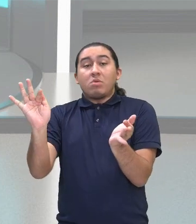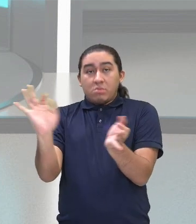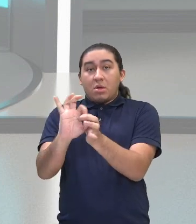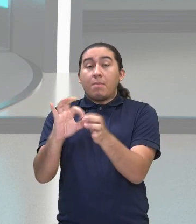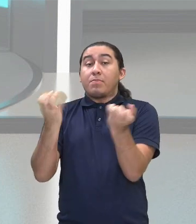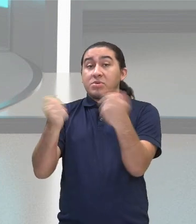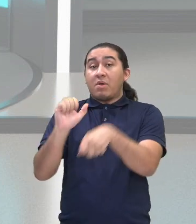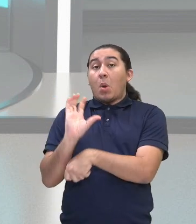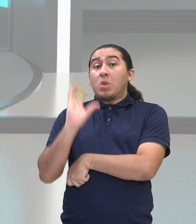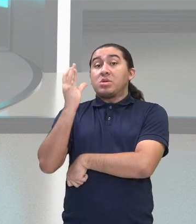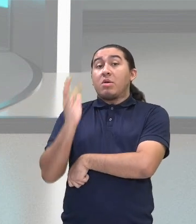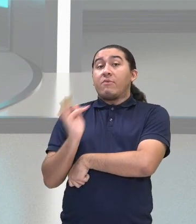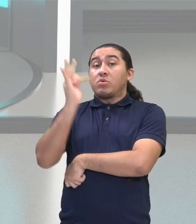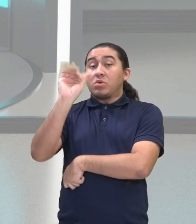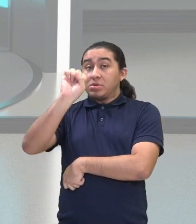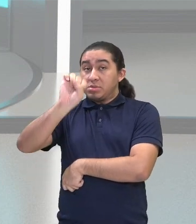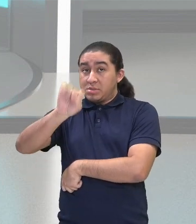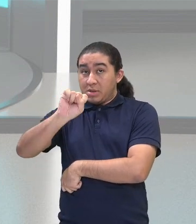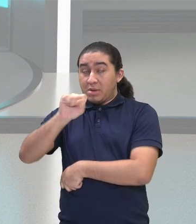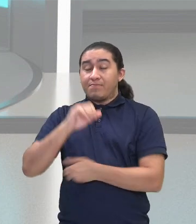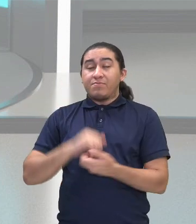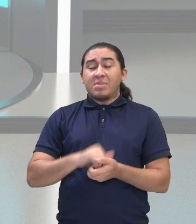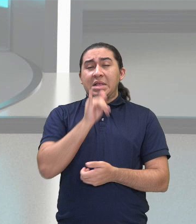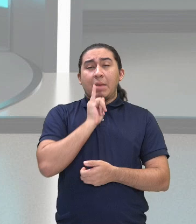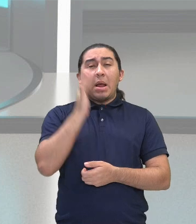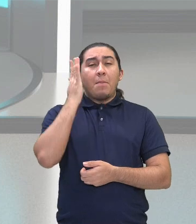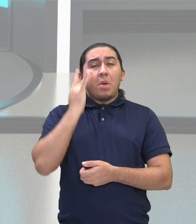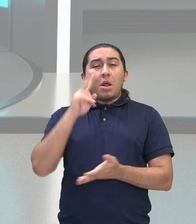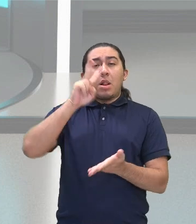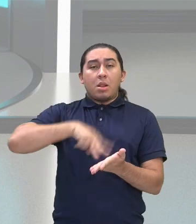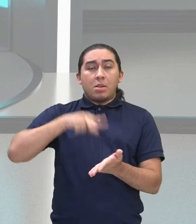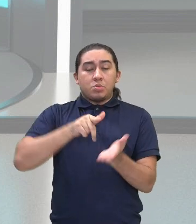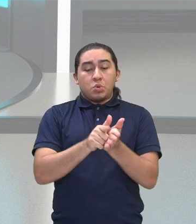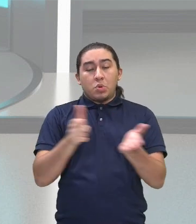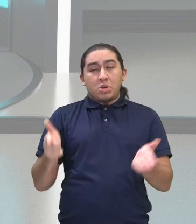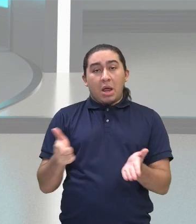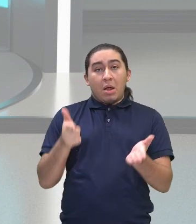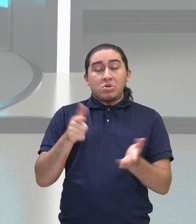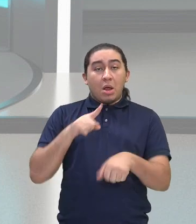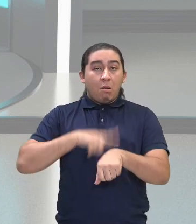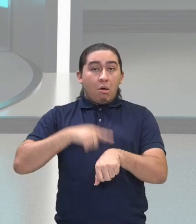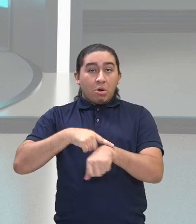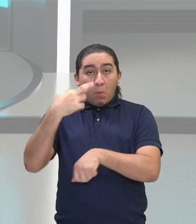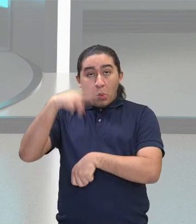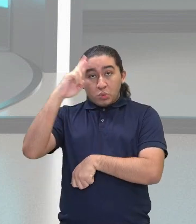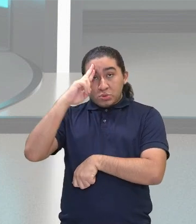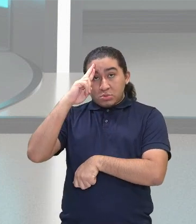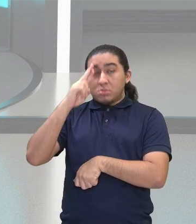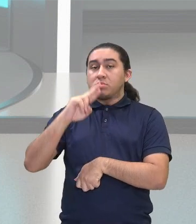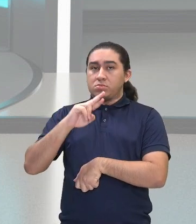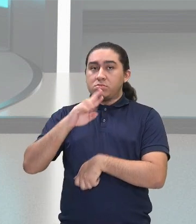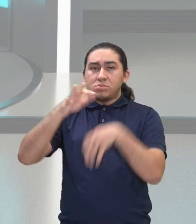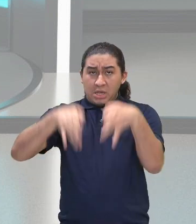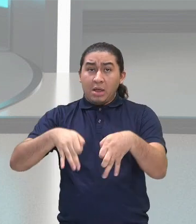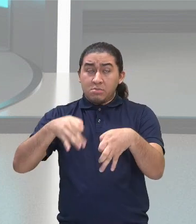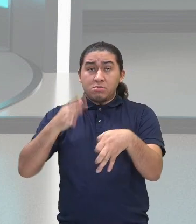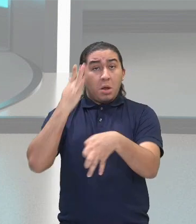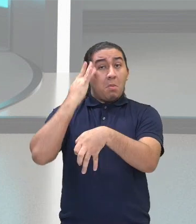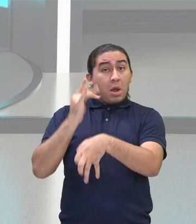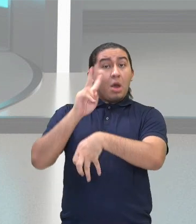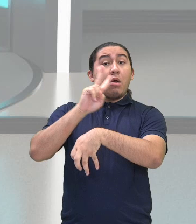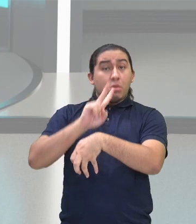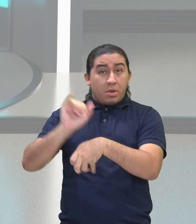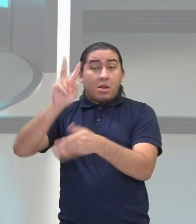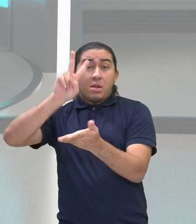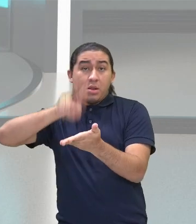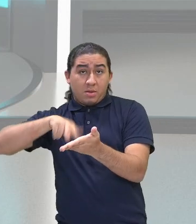irá se realizar. Amanhã lerei o jornal na hora do almoço. Isto é certo. Amanhã vou ler,